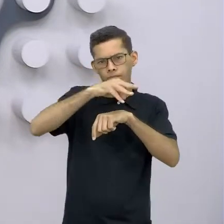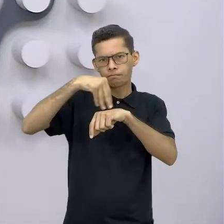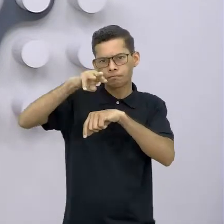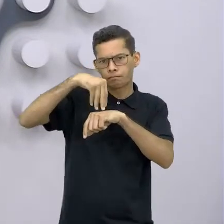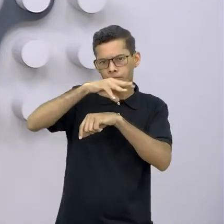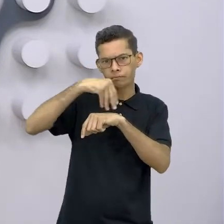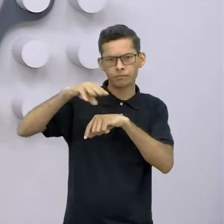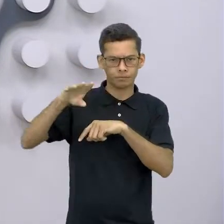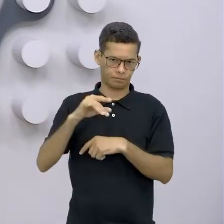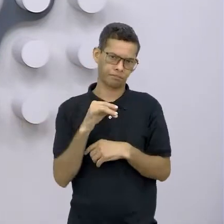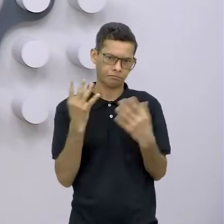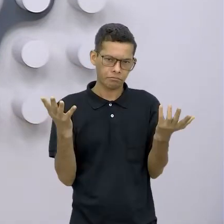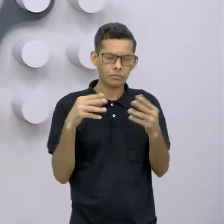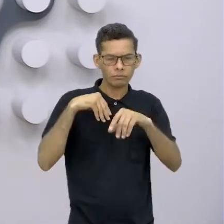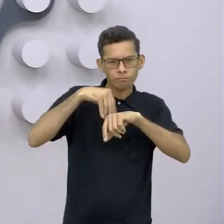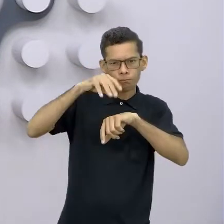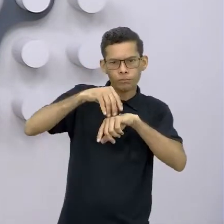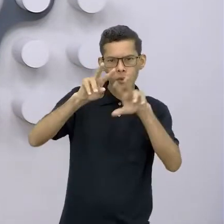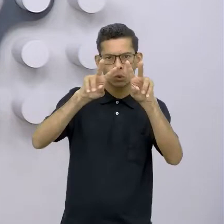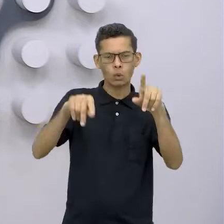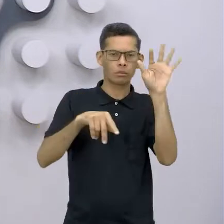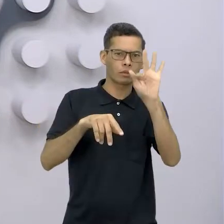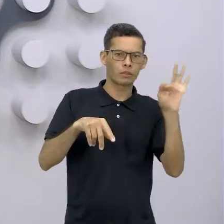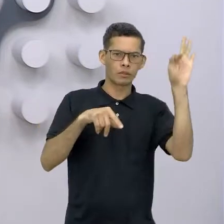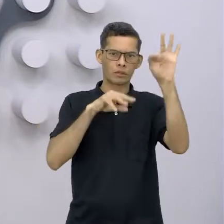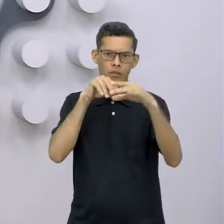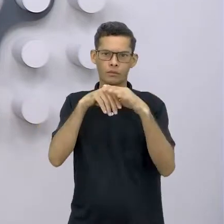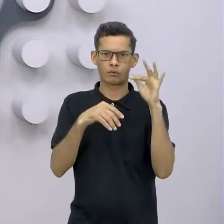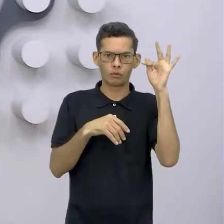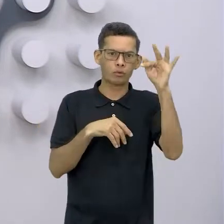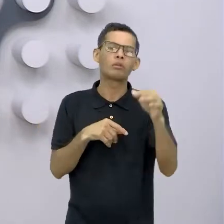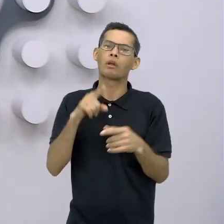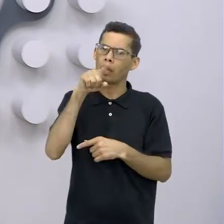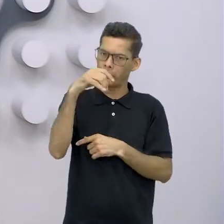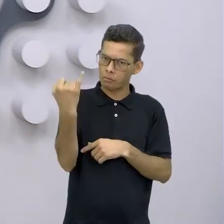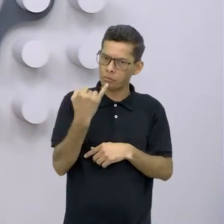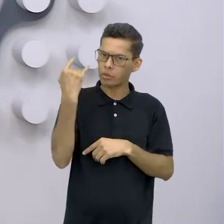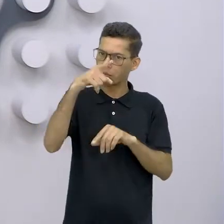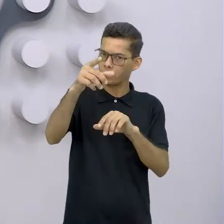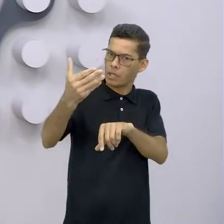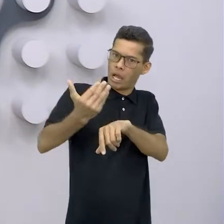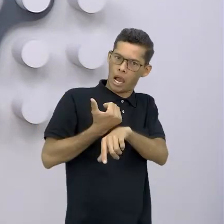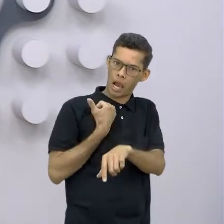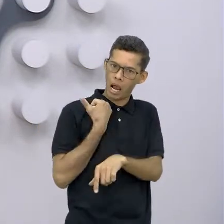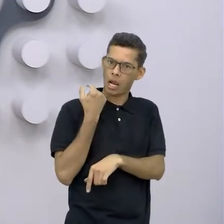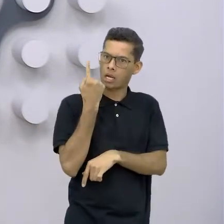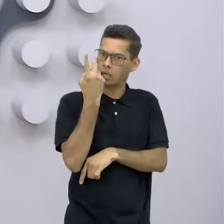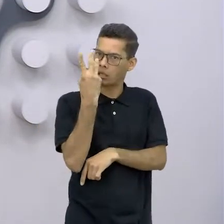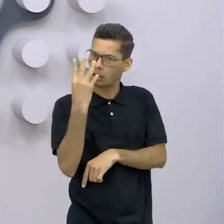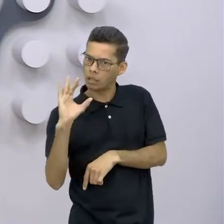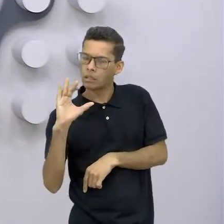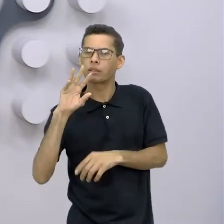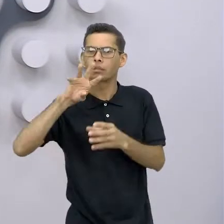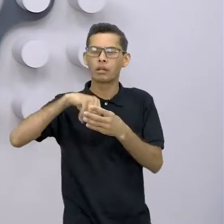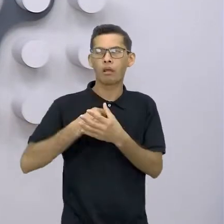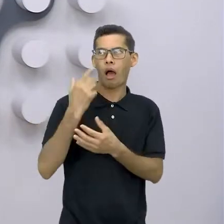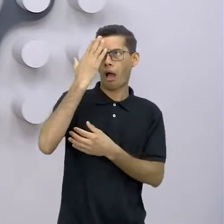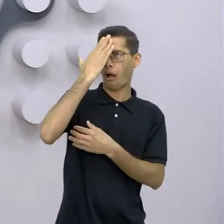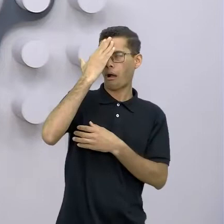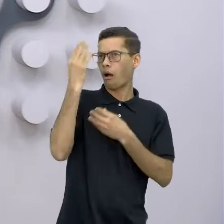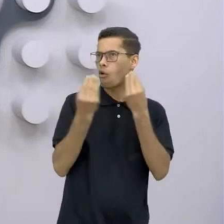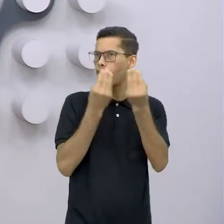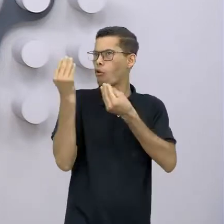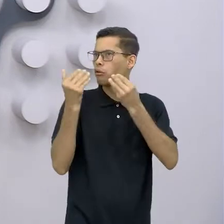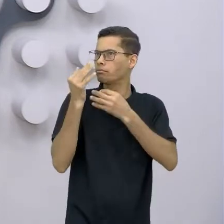educação superior, justamente para que a gente tenha ideias já no ensino médio de como proceder. E, além disso,